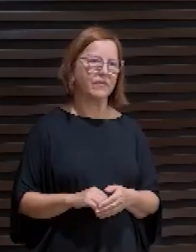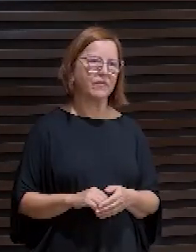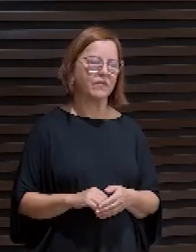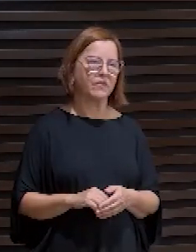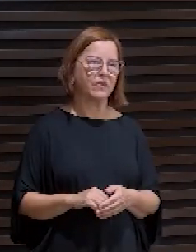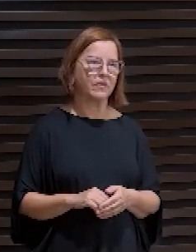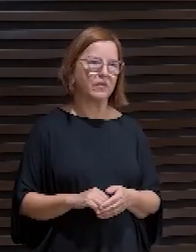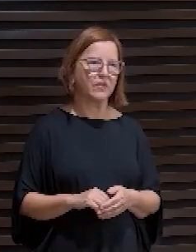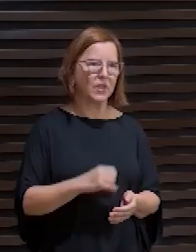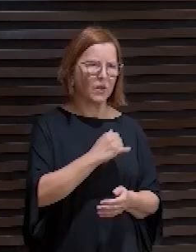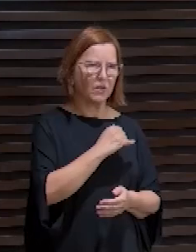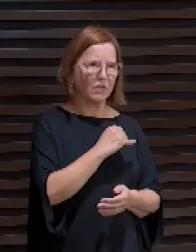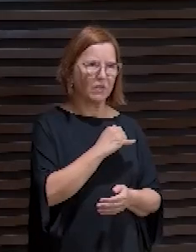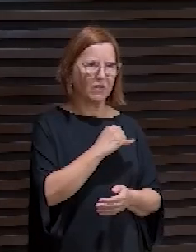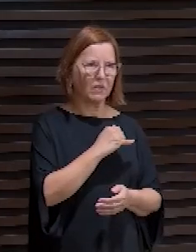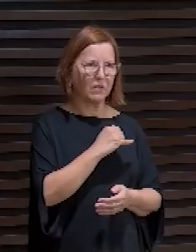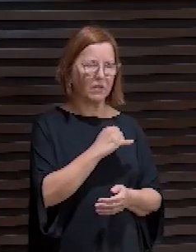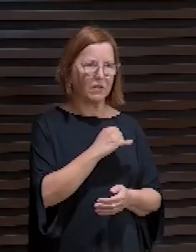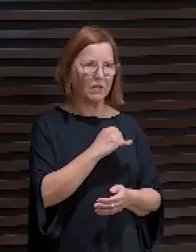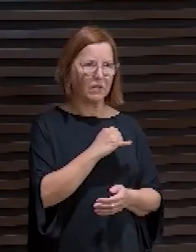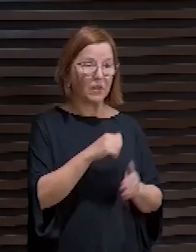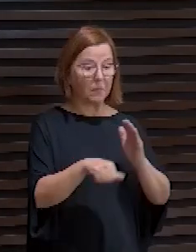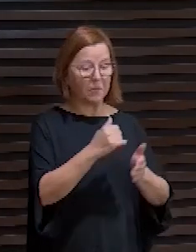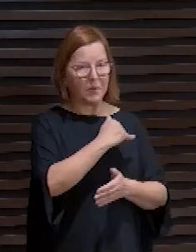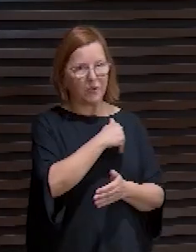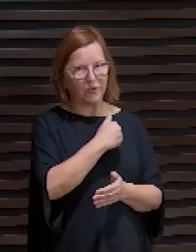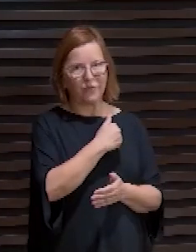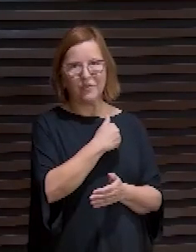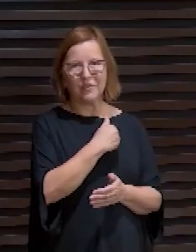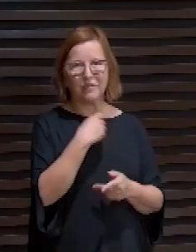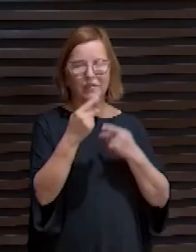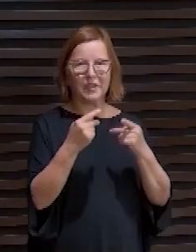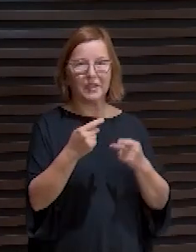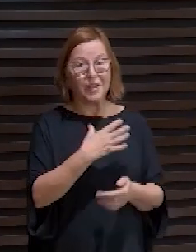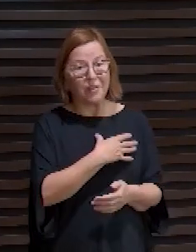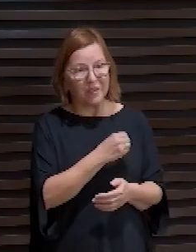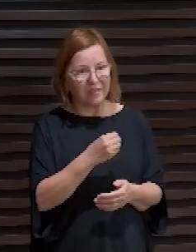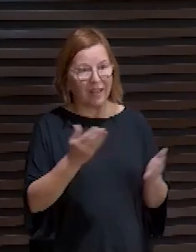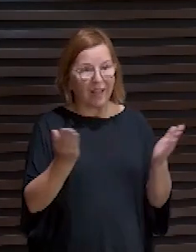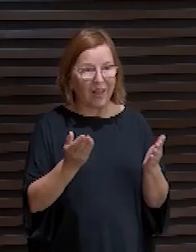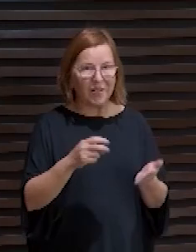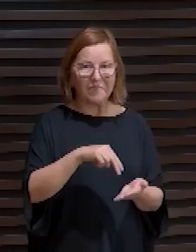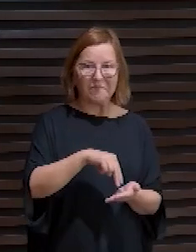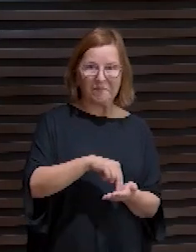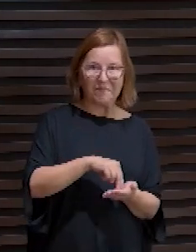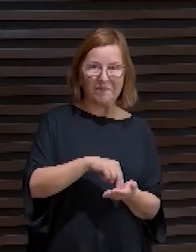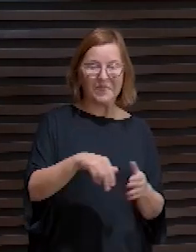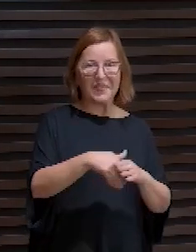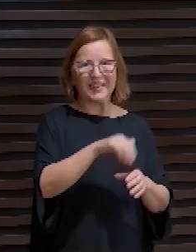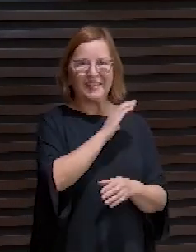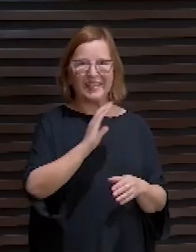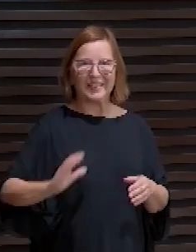versículo 28 da primeira carta, diz: filhinhos, agora, pois, permanecei nele, para